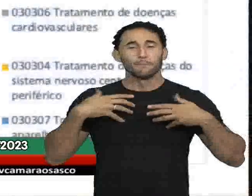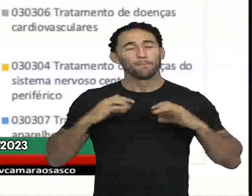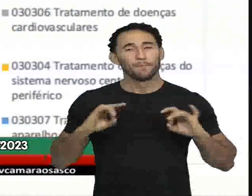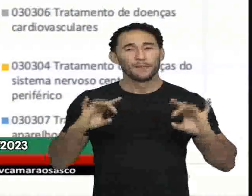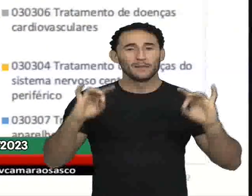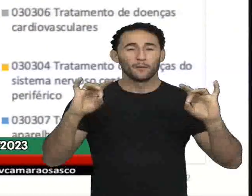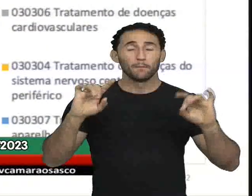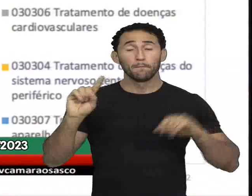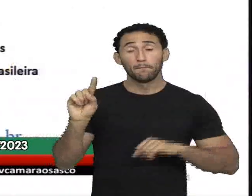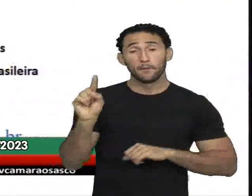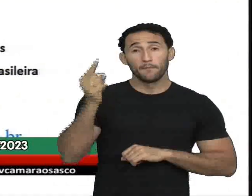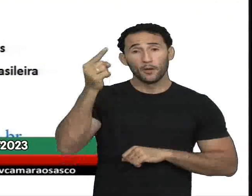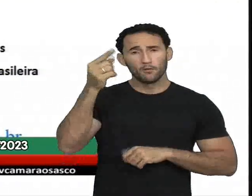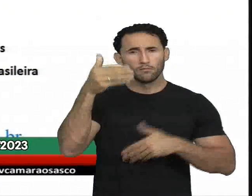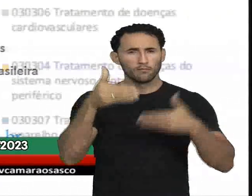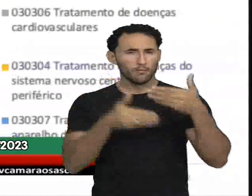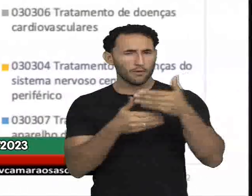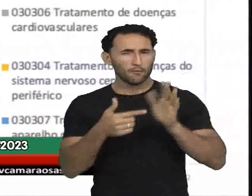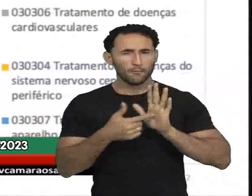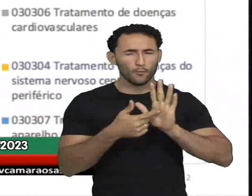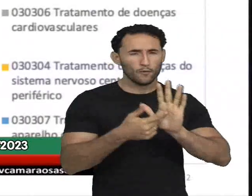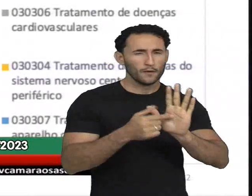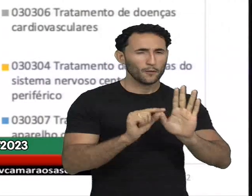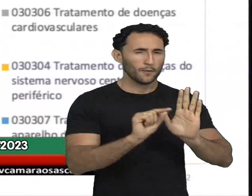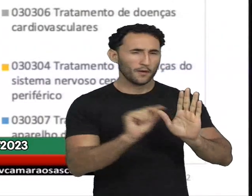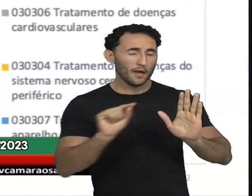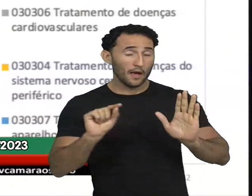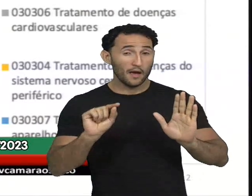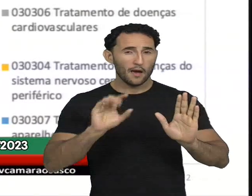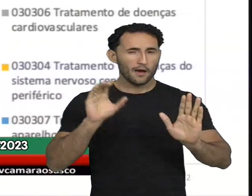aqui, deixa eu só fazer uma...